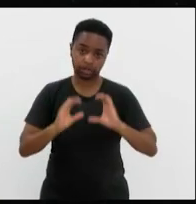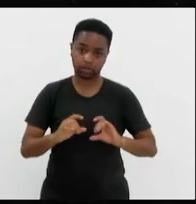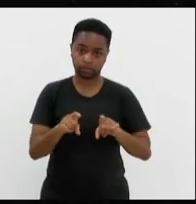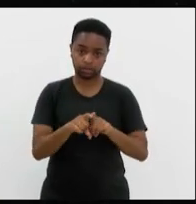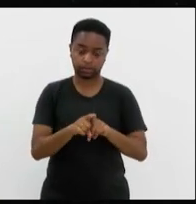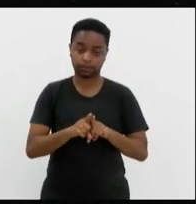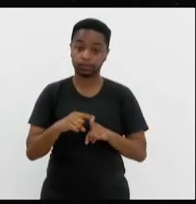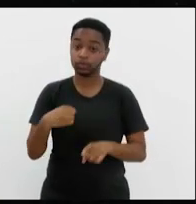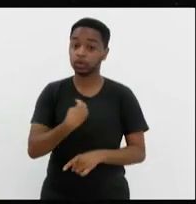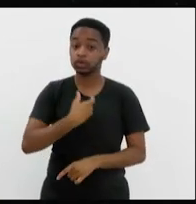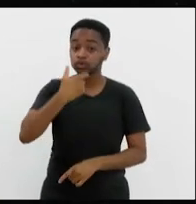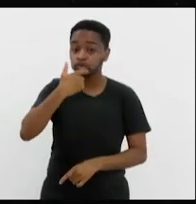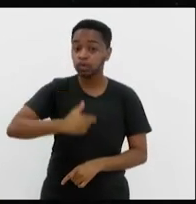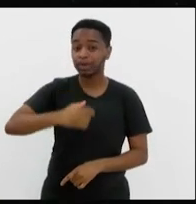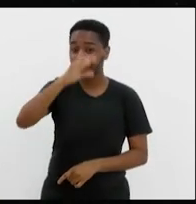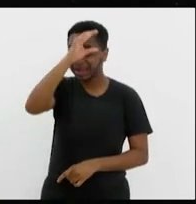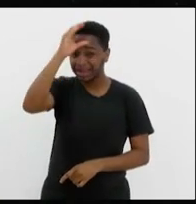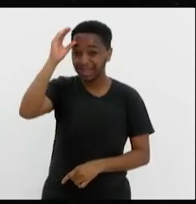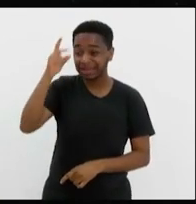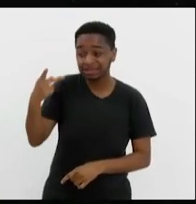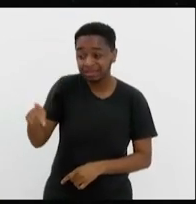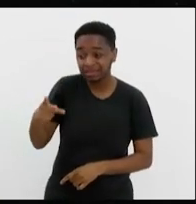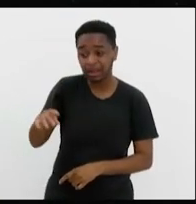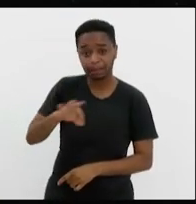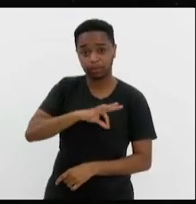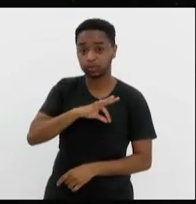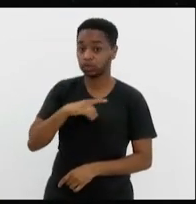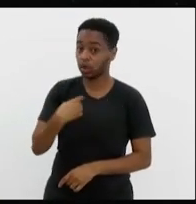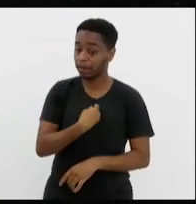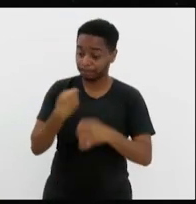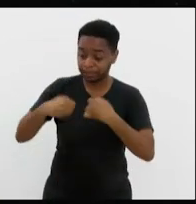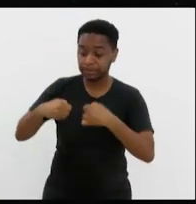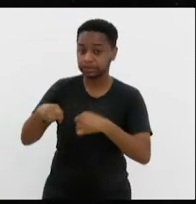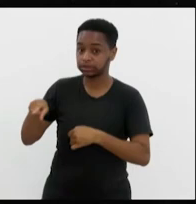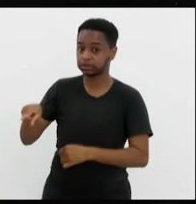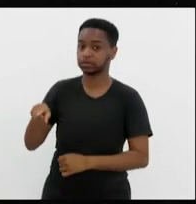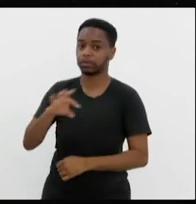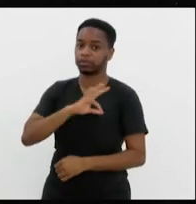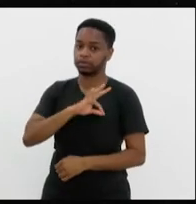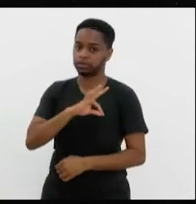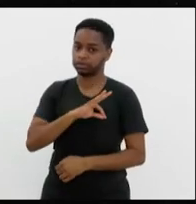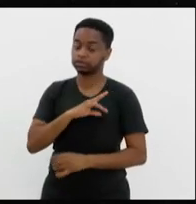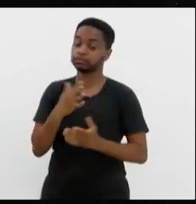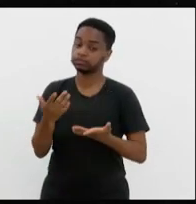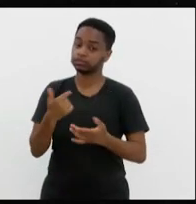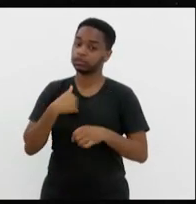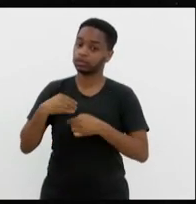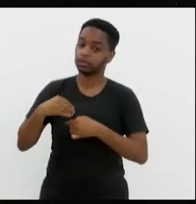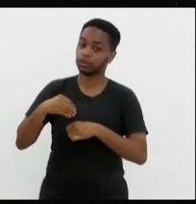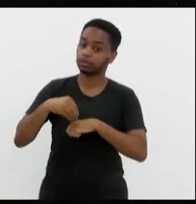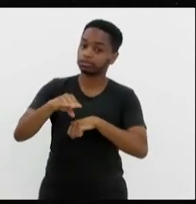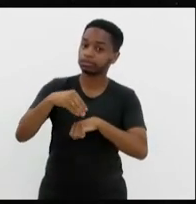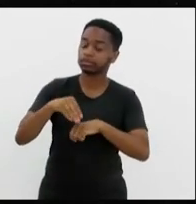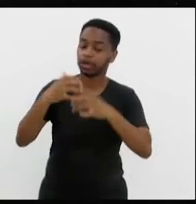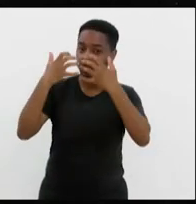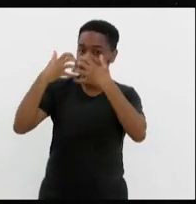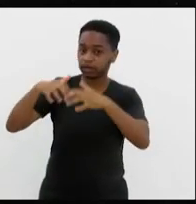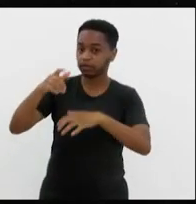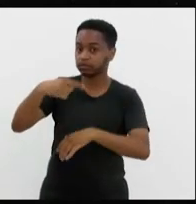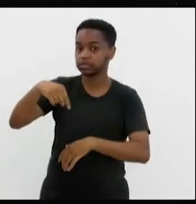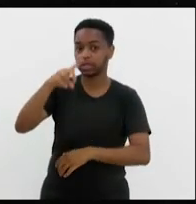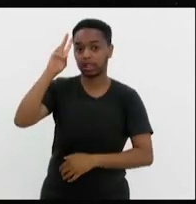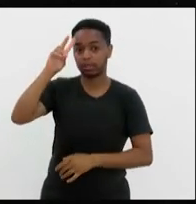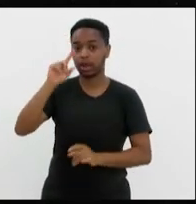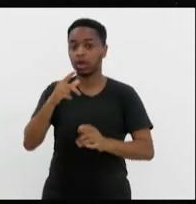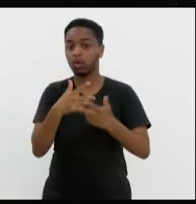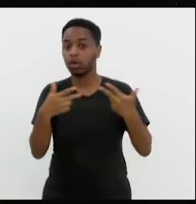Nós somos clientes da polícia. Nós necessitamos da polícia. E eu trago uma reflexão a cada um, lembrar o que aconteceu no